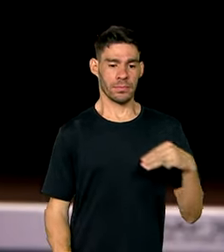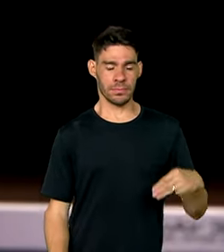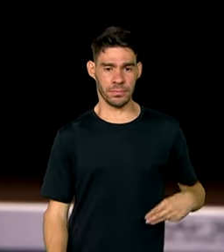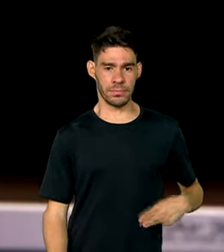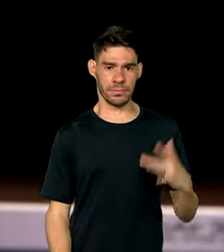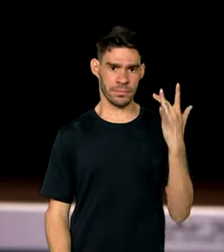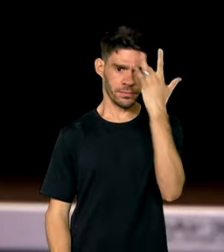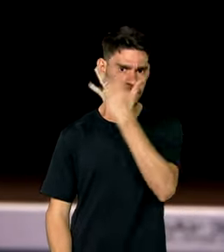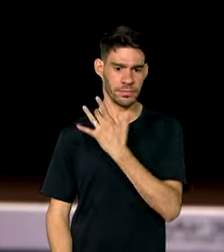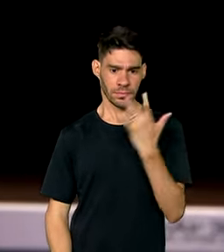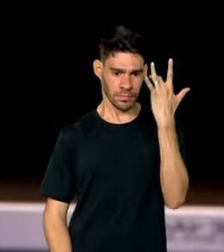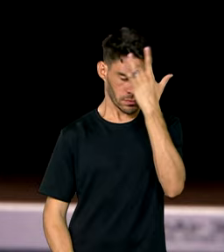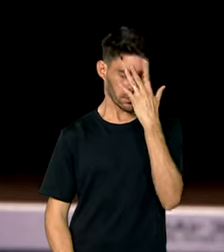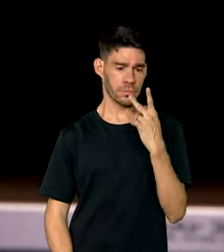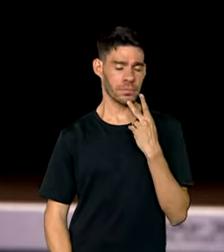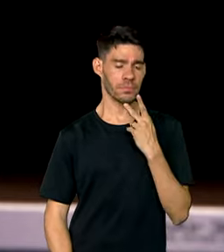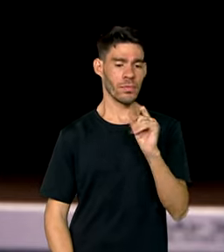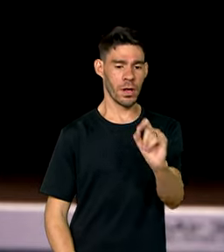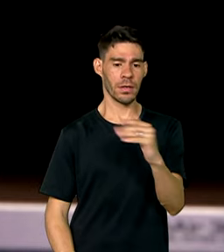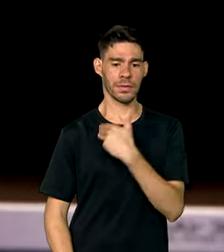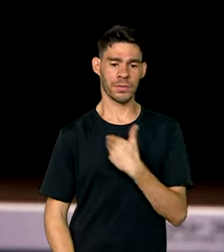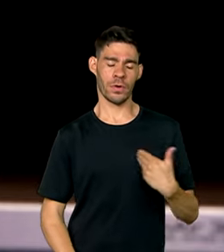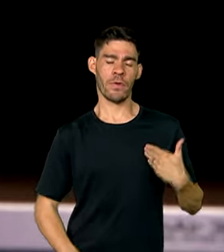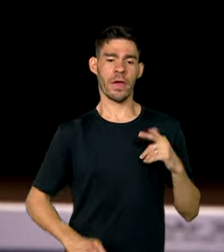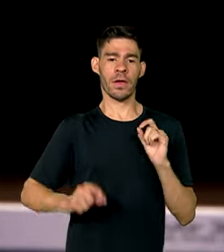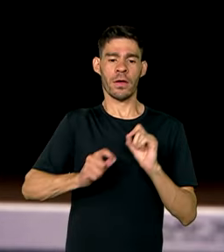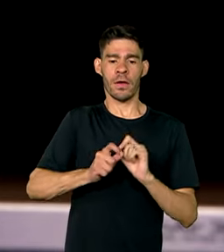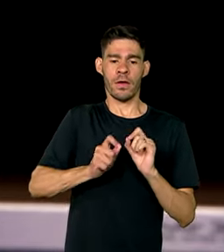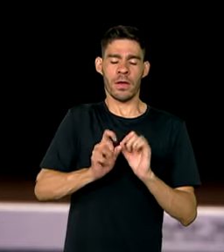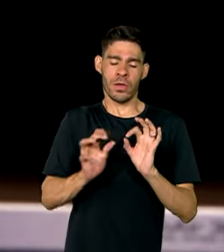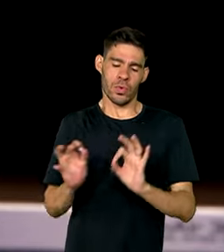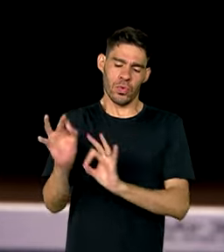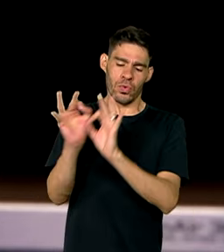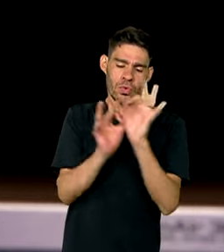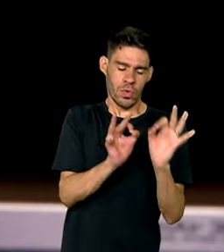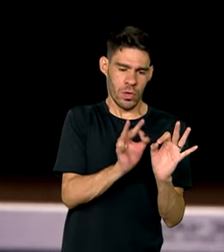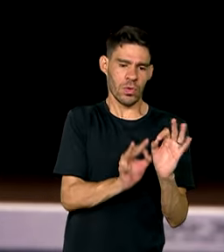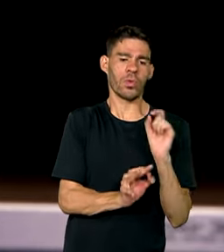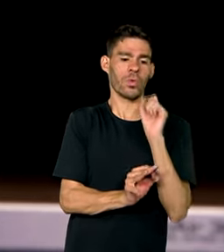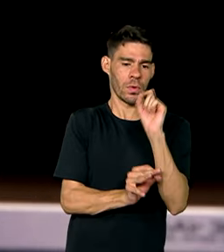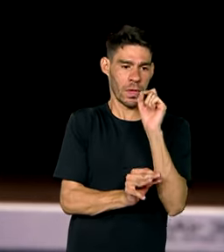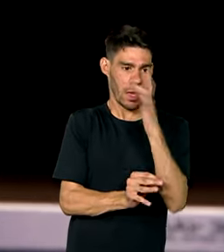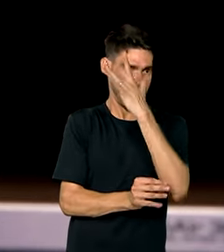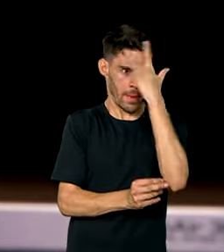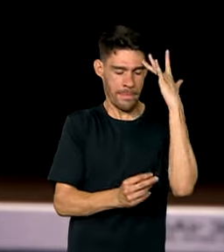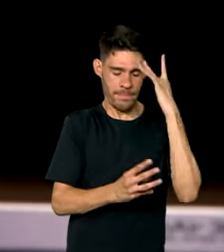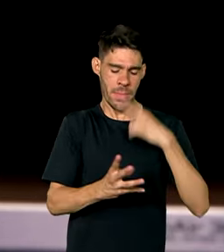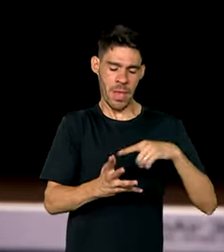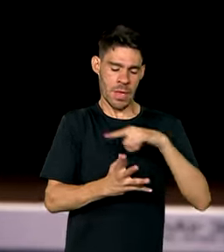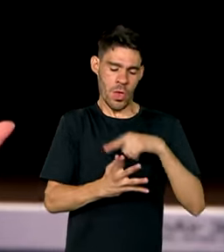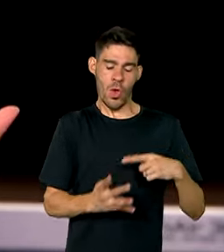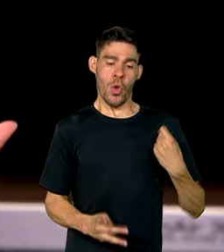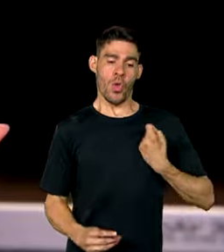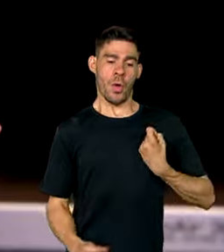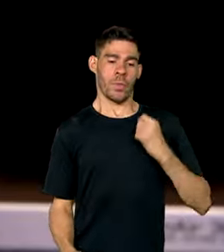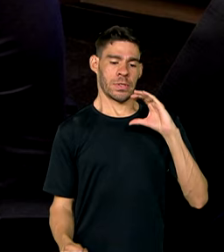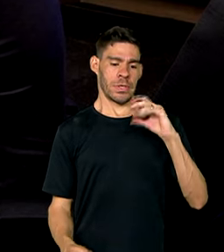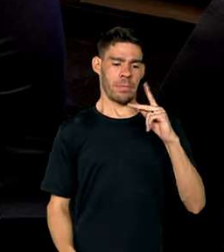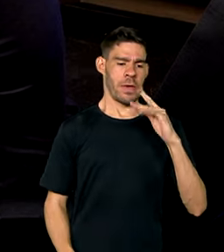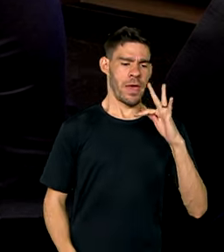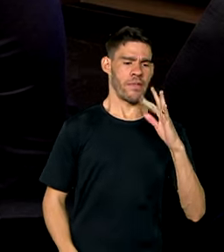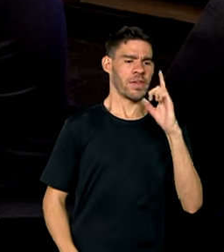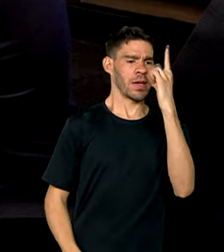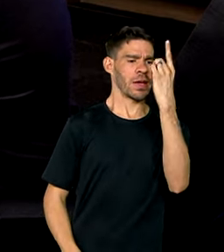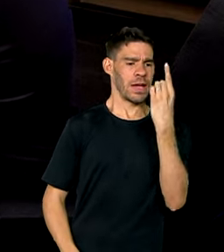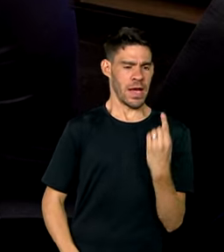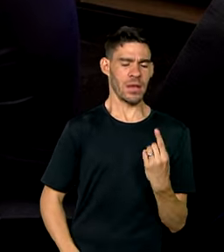Fernando Haddad mencionou que o governo quer fazer também um acompanhamento dos jogadores, CPF por CPF. Isso é possível?